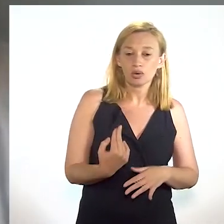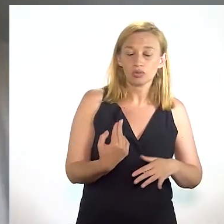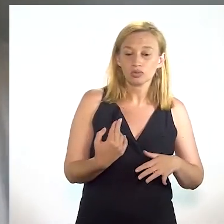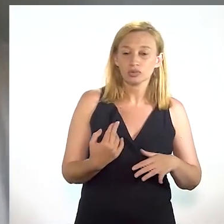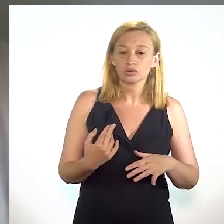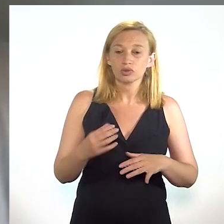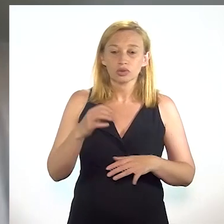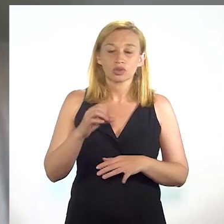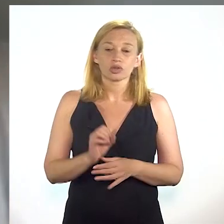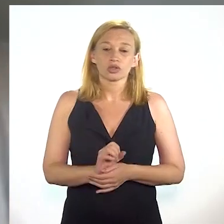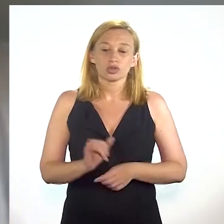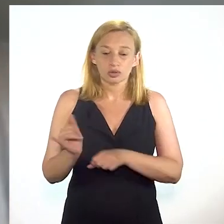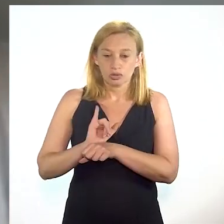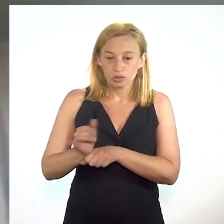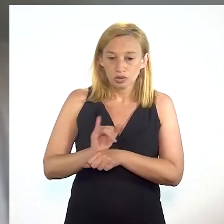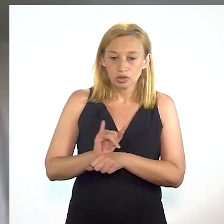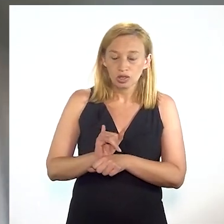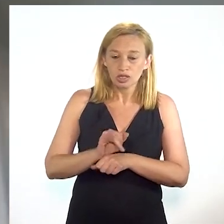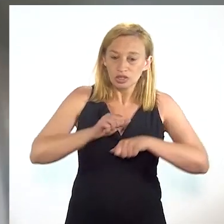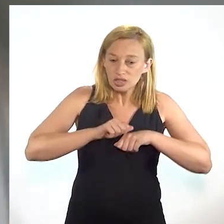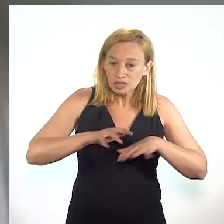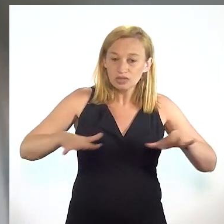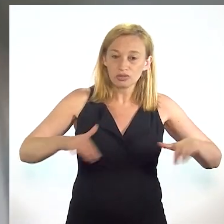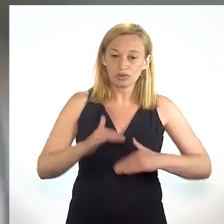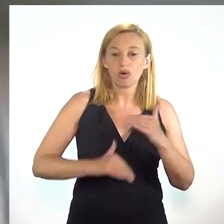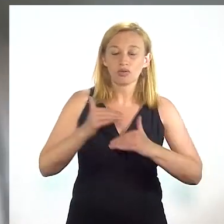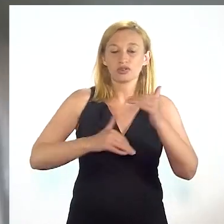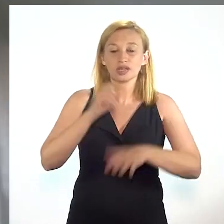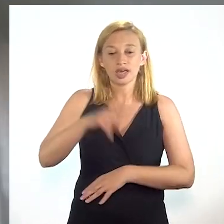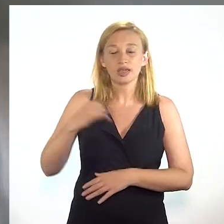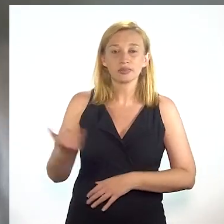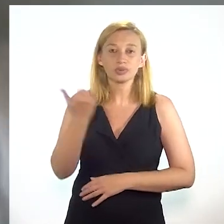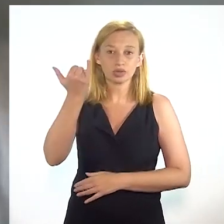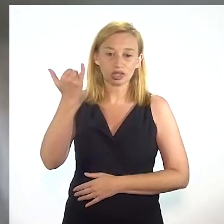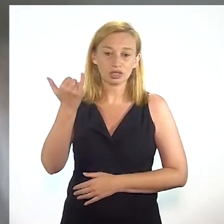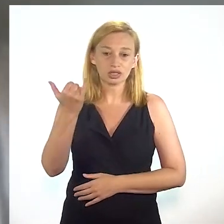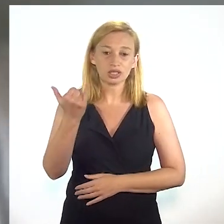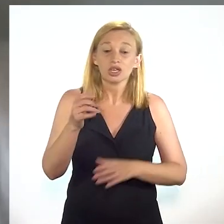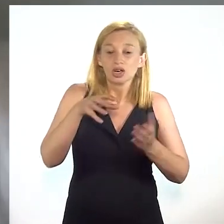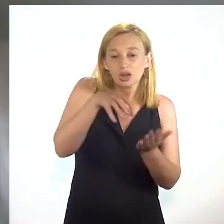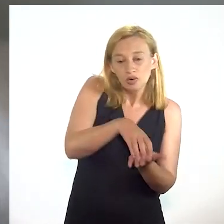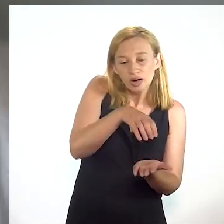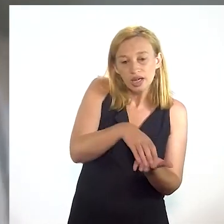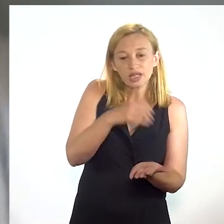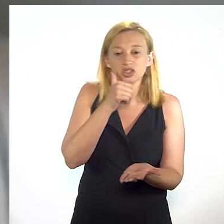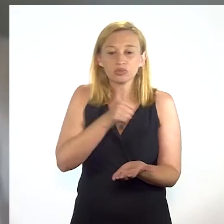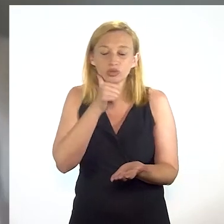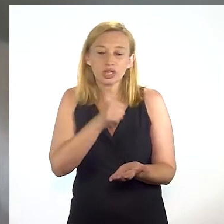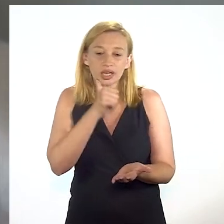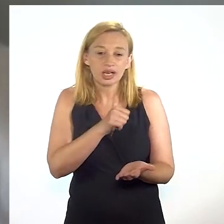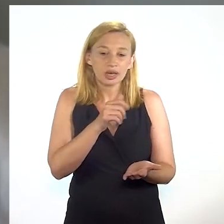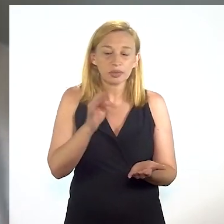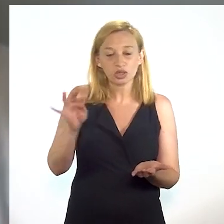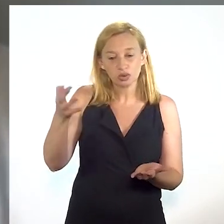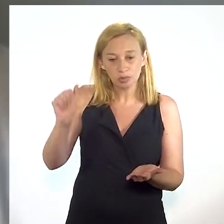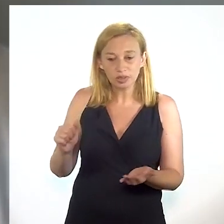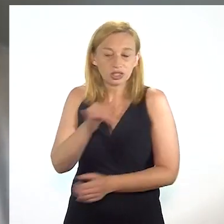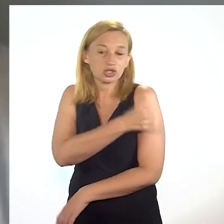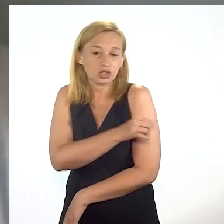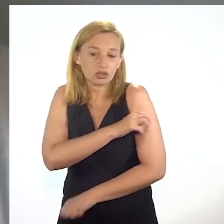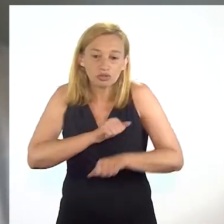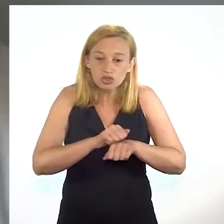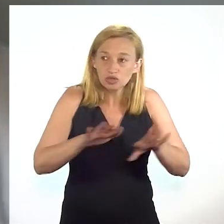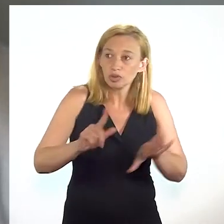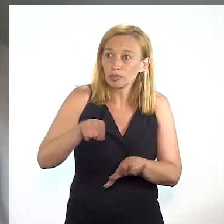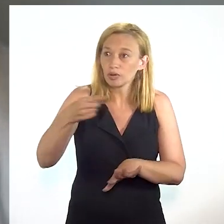YouTube, sobre esse trabalho que a Asplande desenvolve, que é tão importante, né? Uma rede de mulheres da região metropolitana do Rio, mas que se expande aí